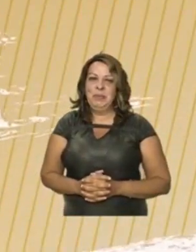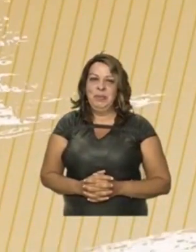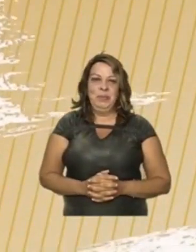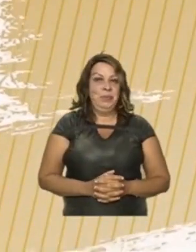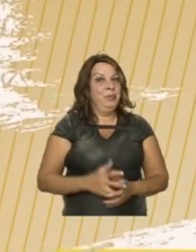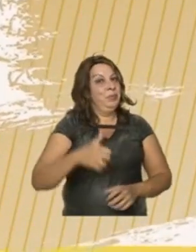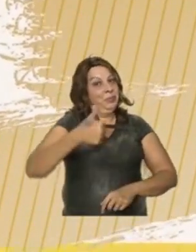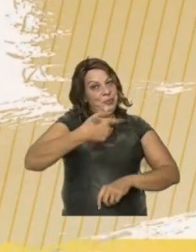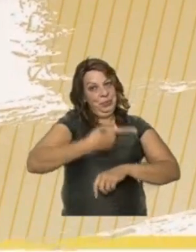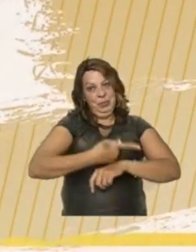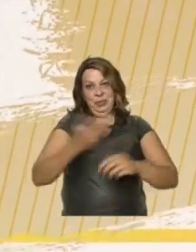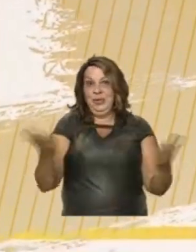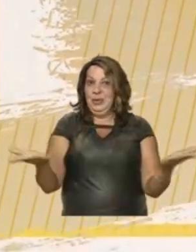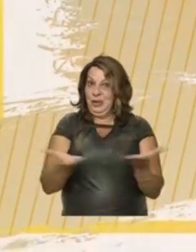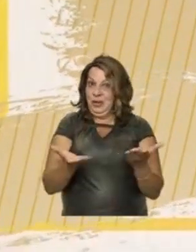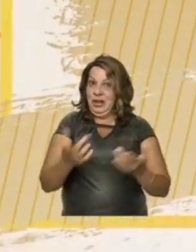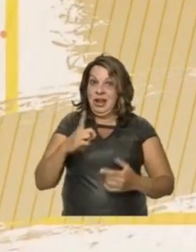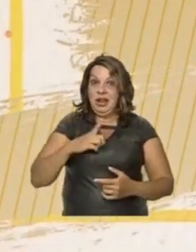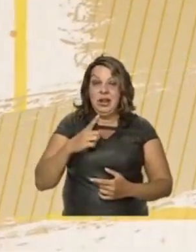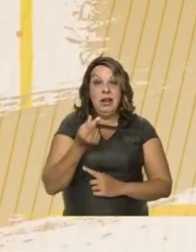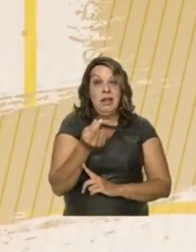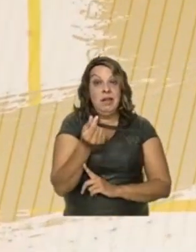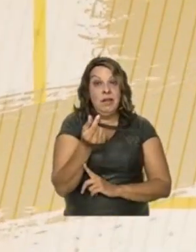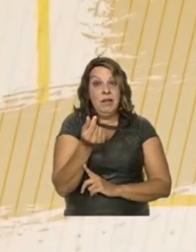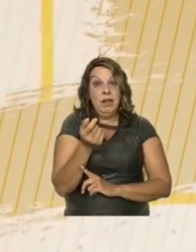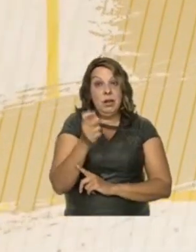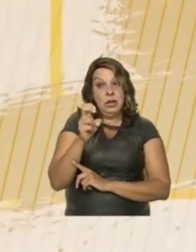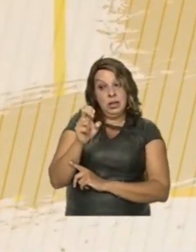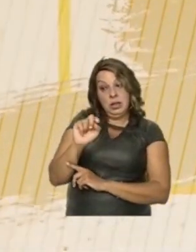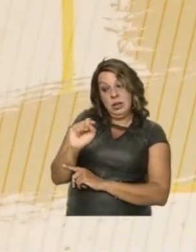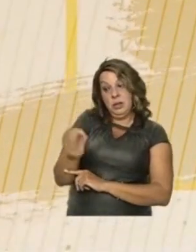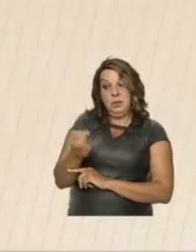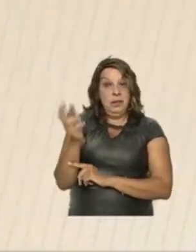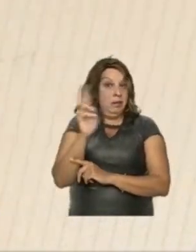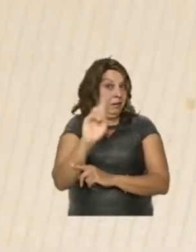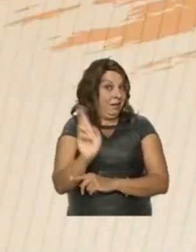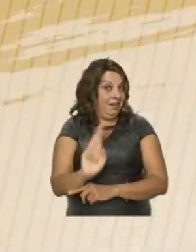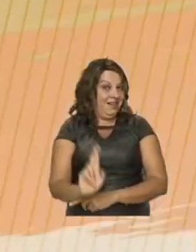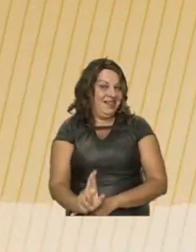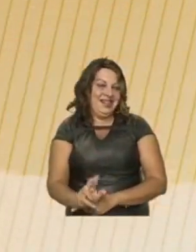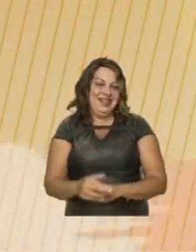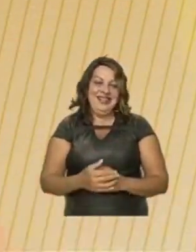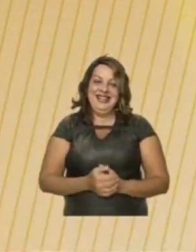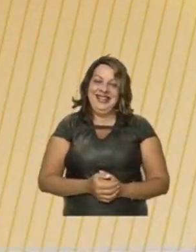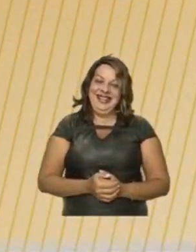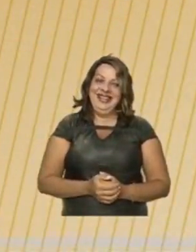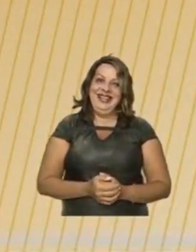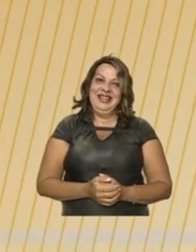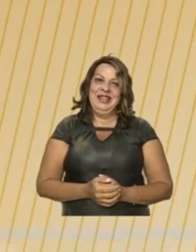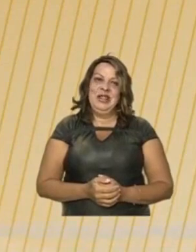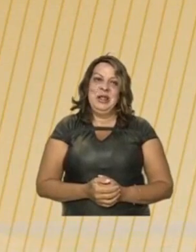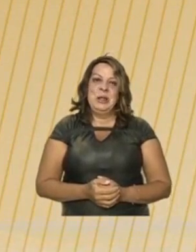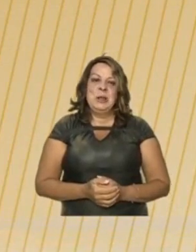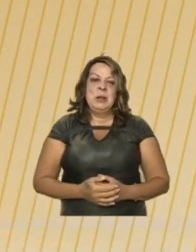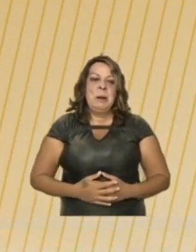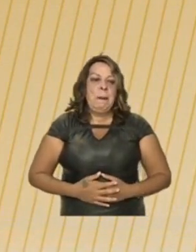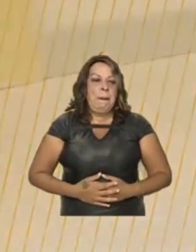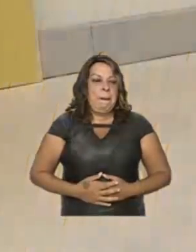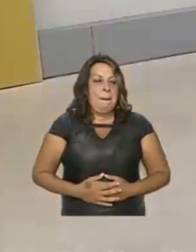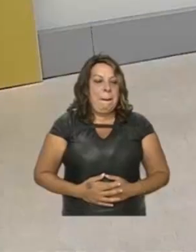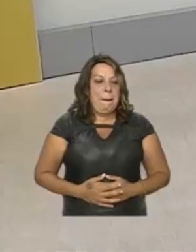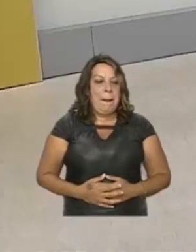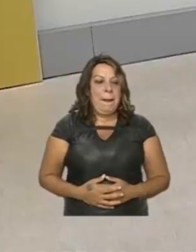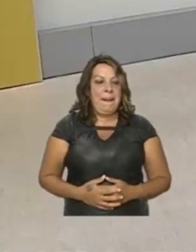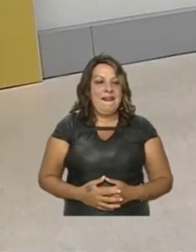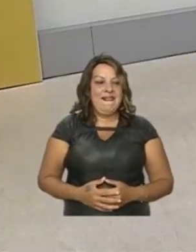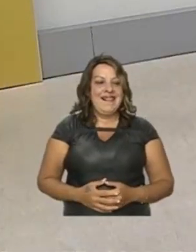No primeiro prêmio de hoje tem R$5.000. R$5.000 agora, no primeiro prêmio.